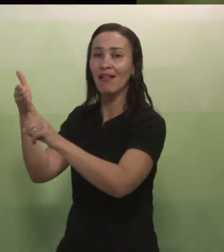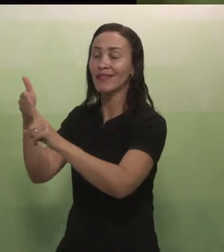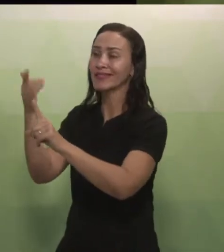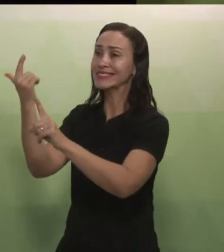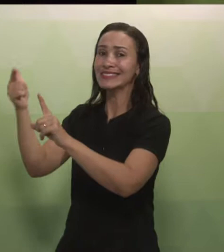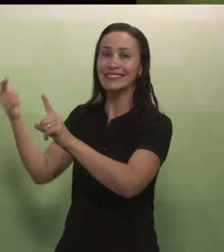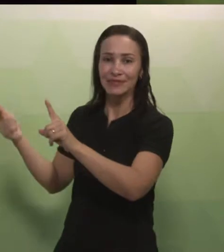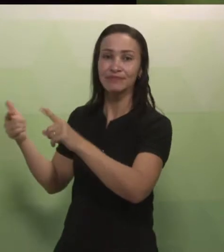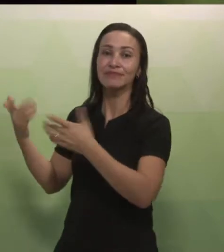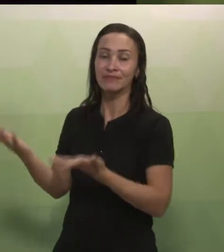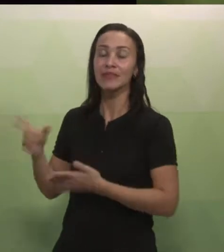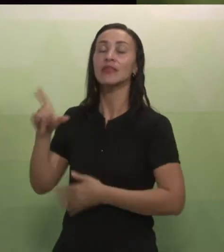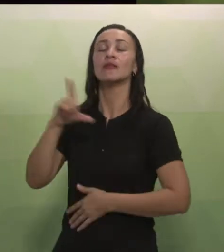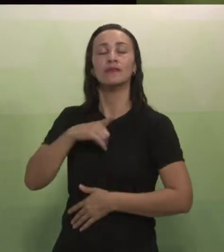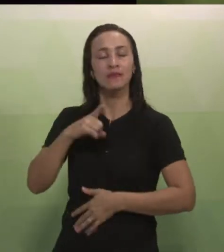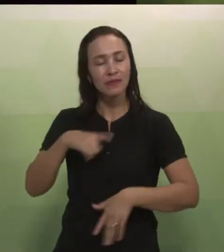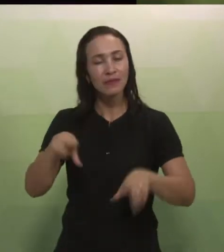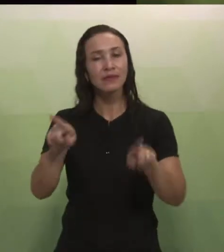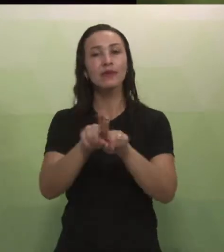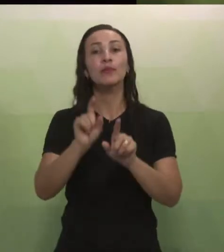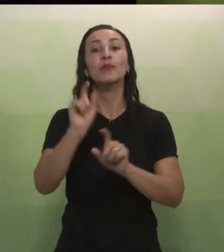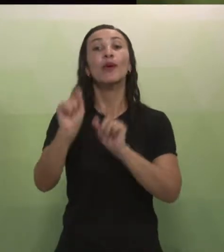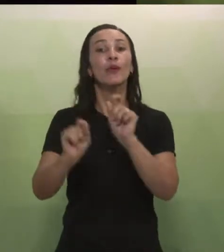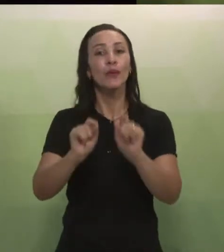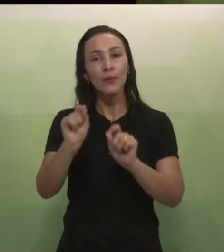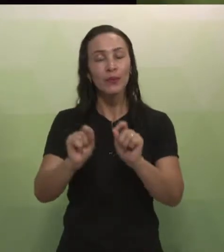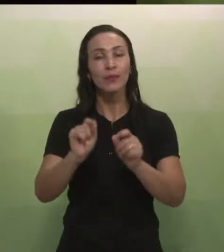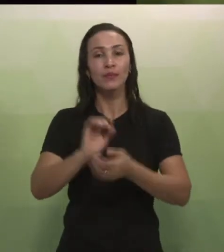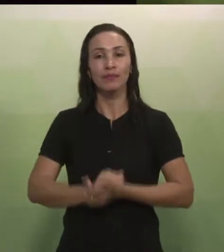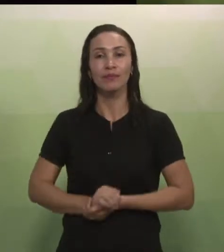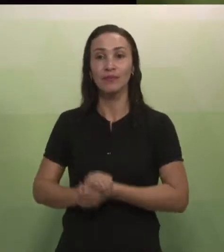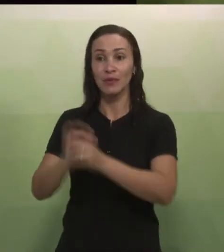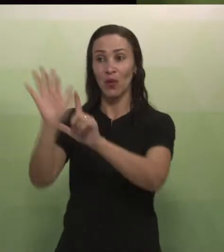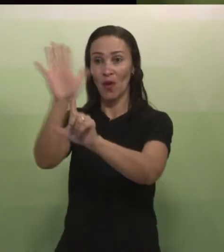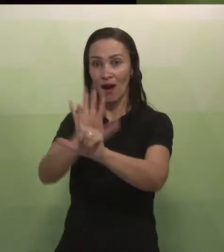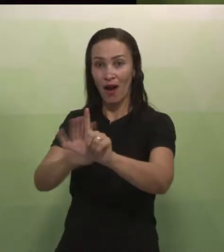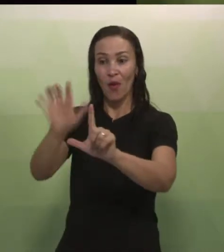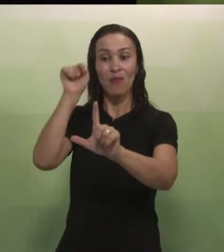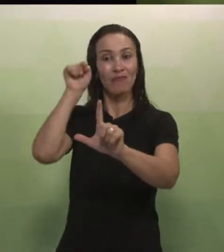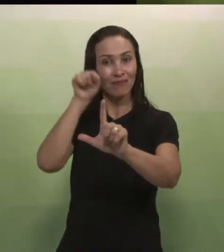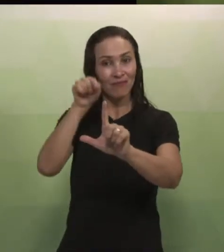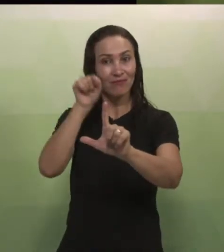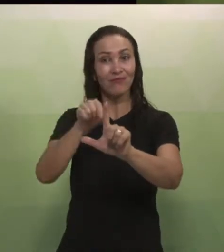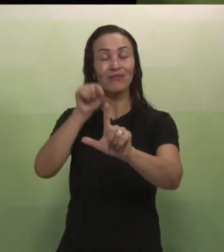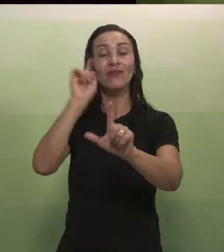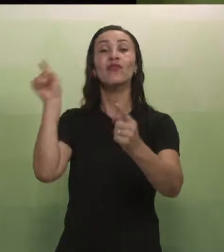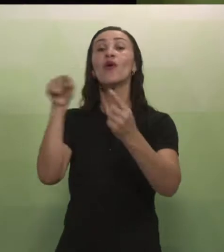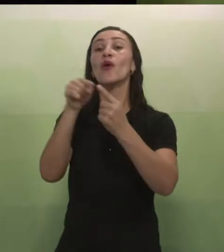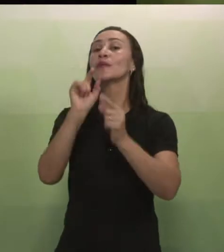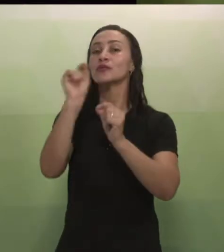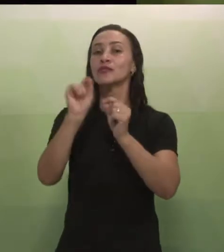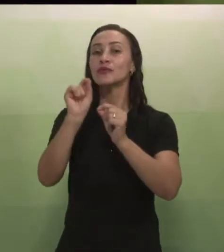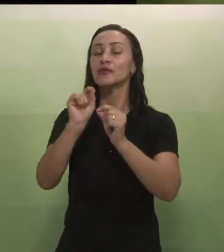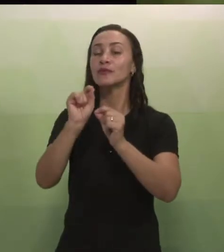acesso, nós também teremos uma sala destinada